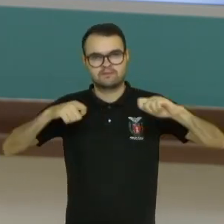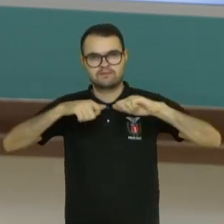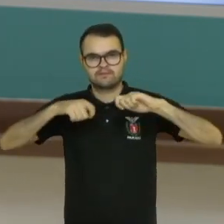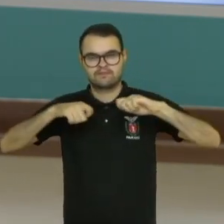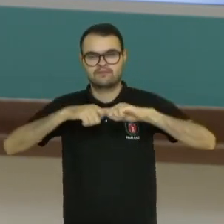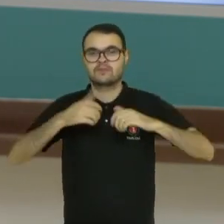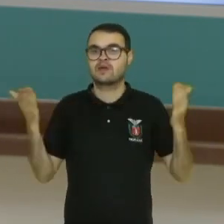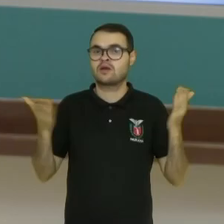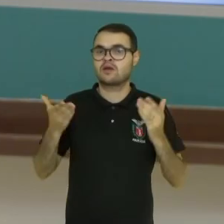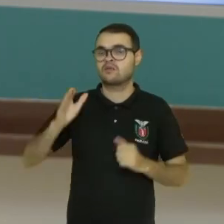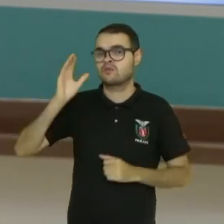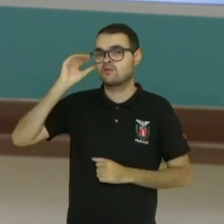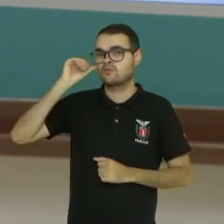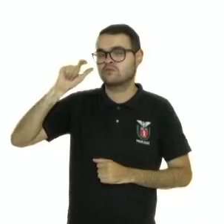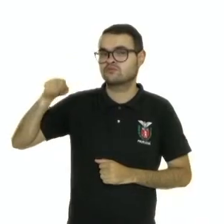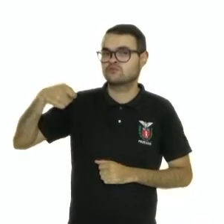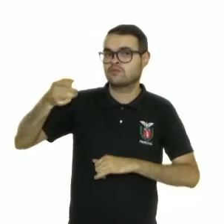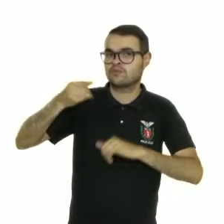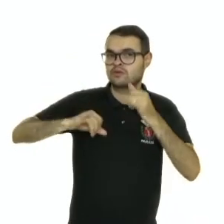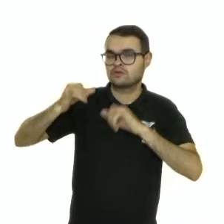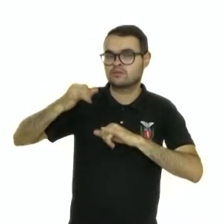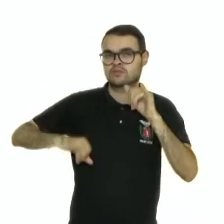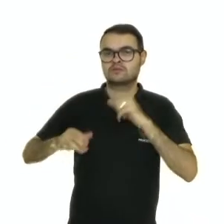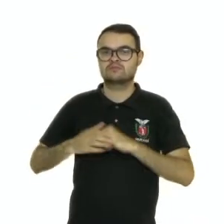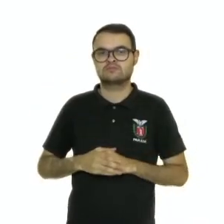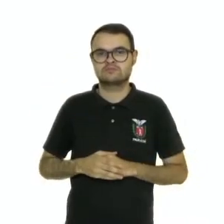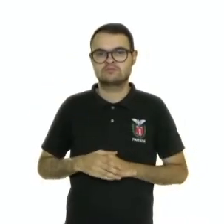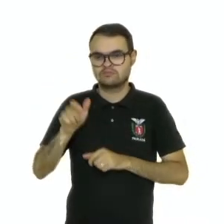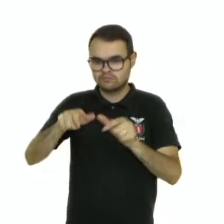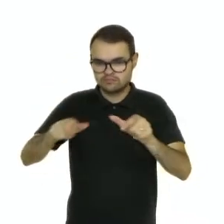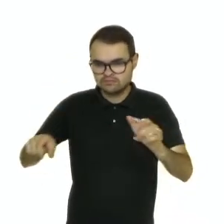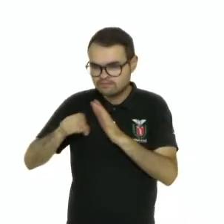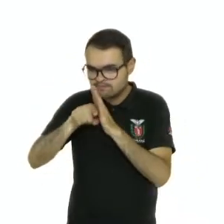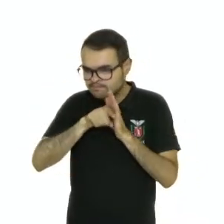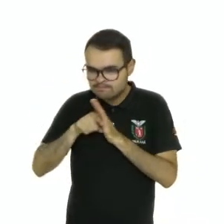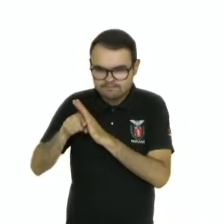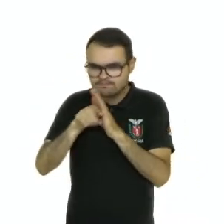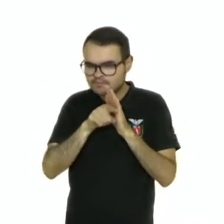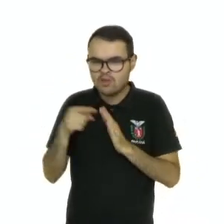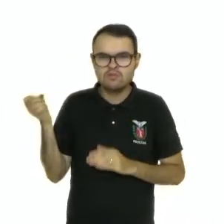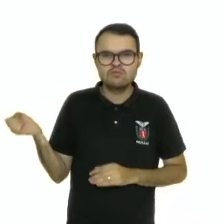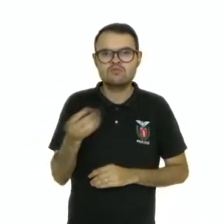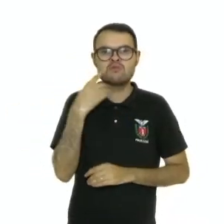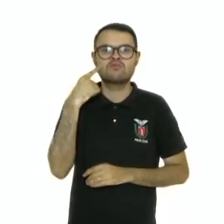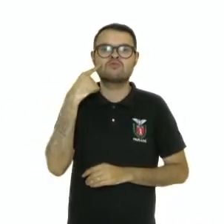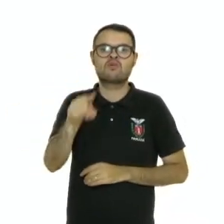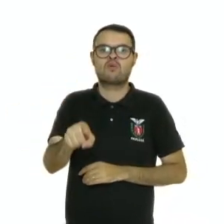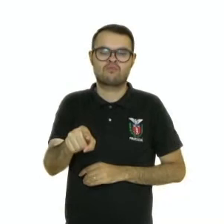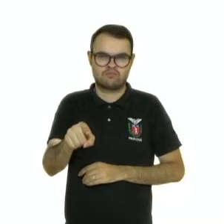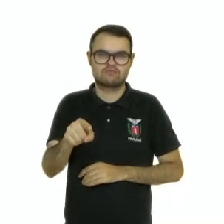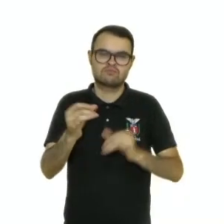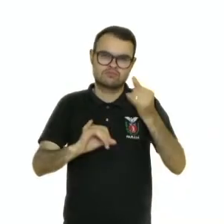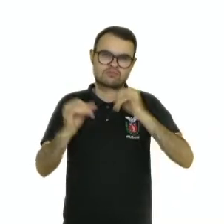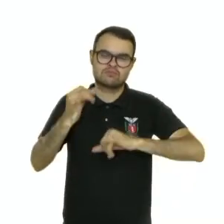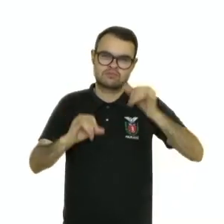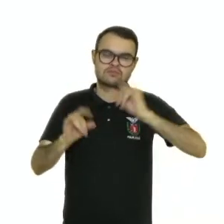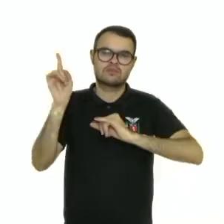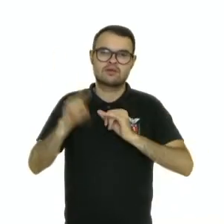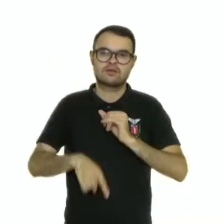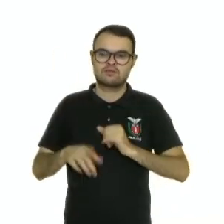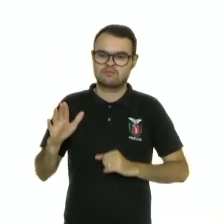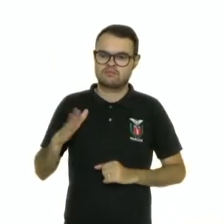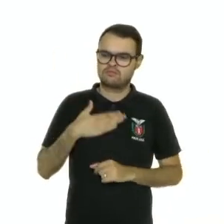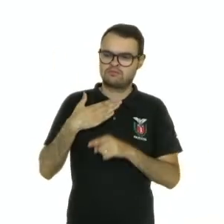Agora uma curiosidade aqui sobre a química, olha, cientistas descobrem um novo tipo de ligação química e ela é